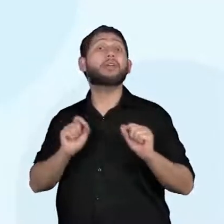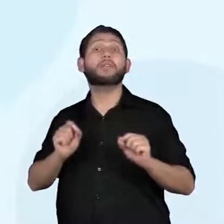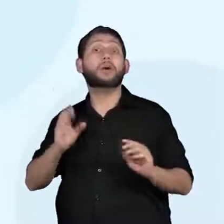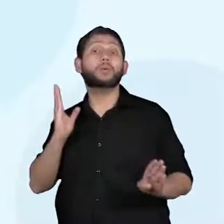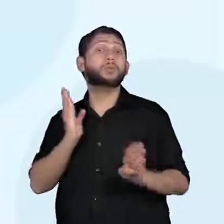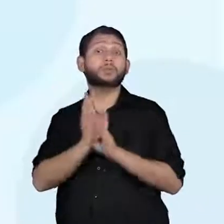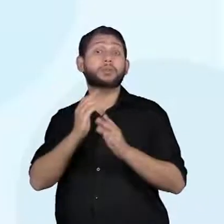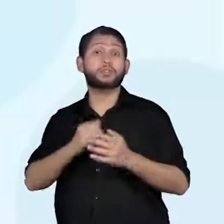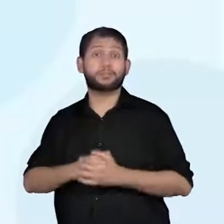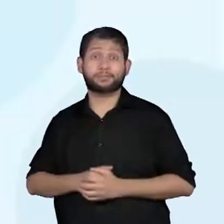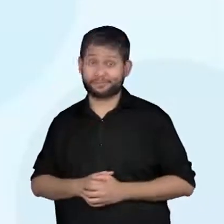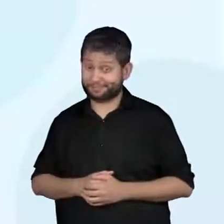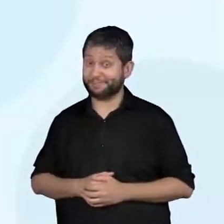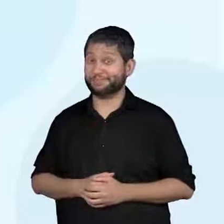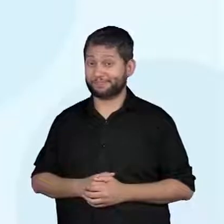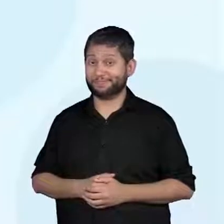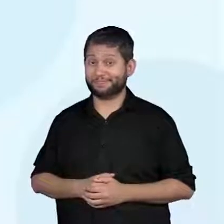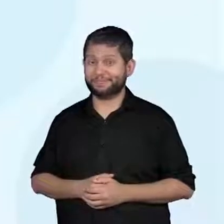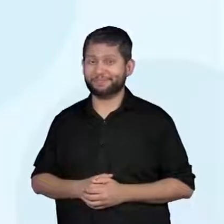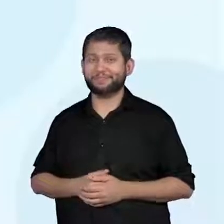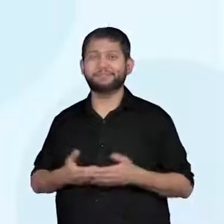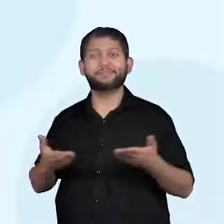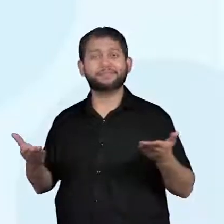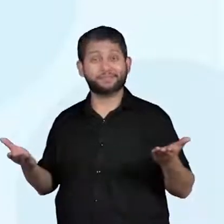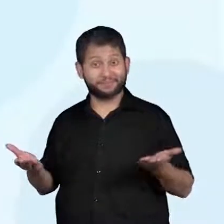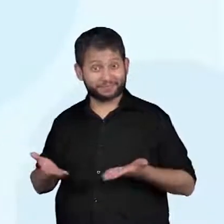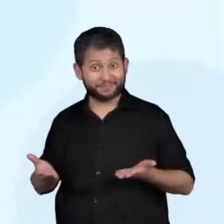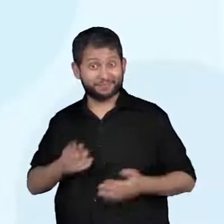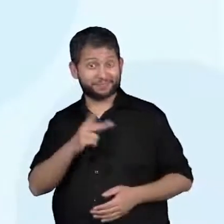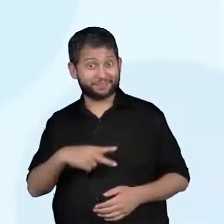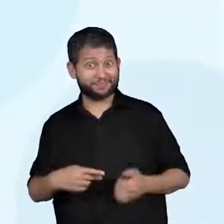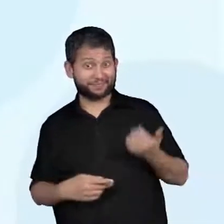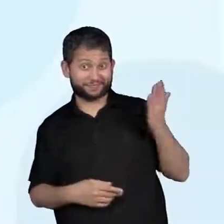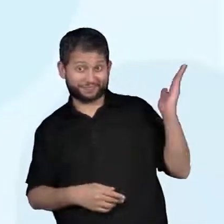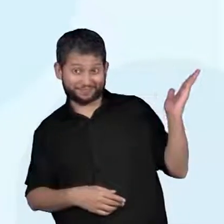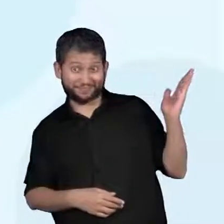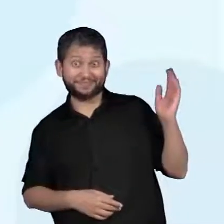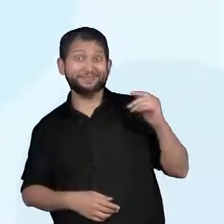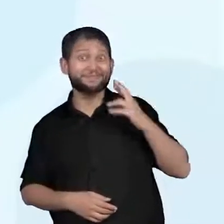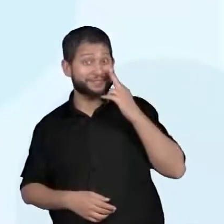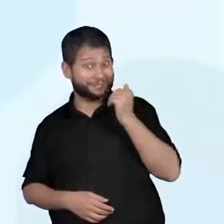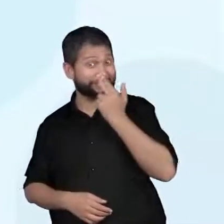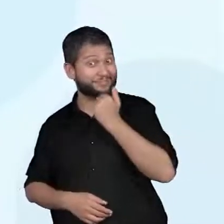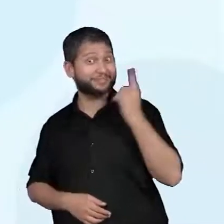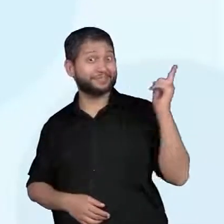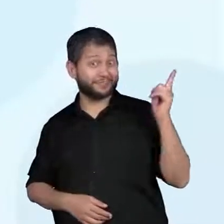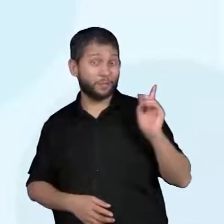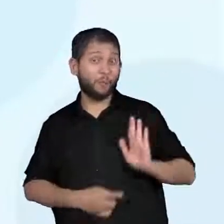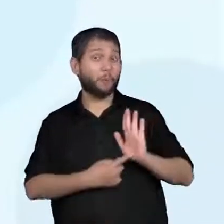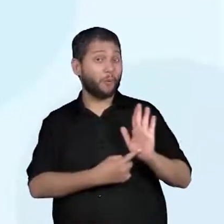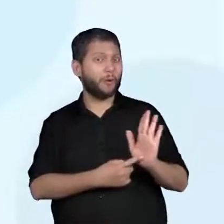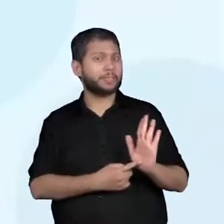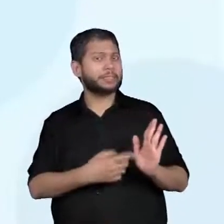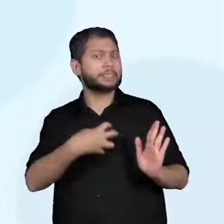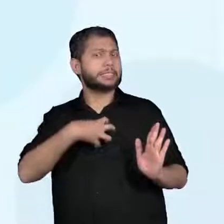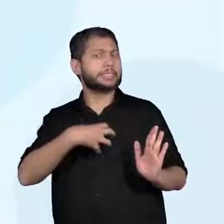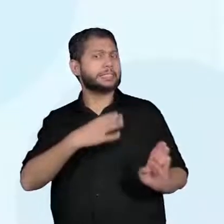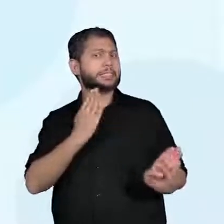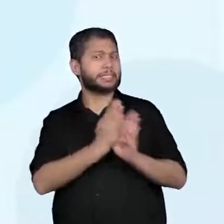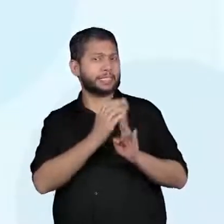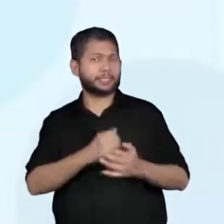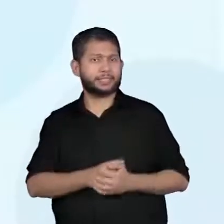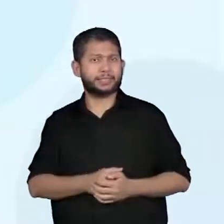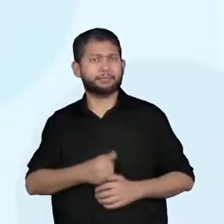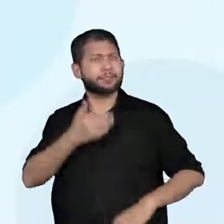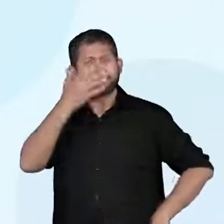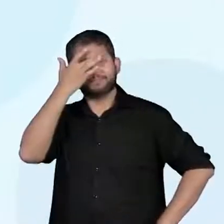dos sons ouvidos, será o professor Rafael, hein? Desafio ai, aí hoje, pro. Desafio. Mas vamos